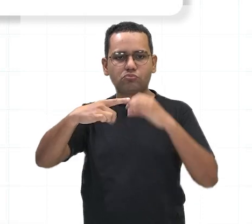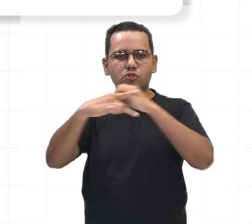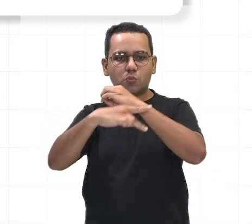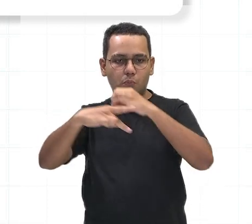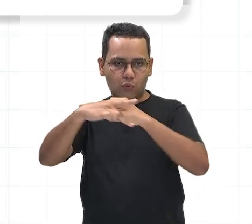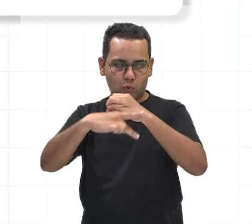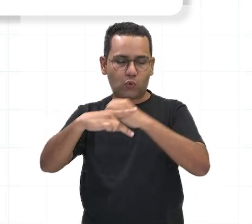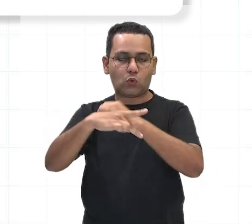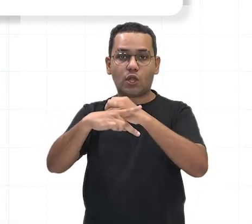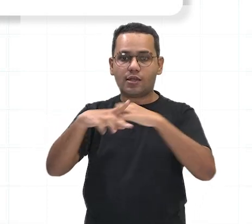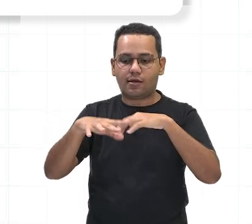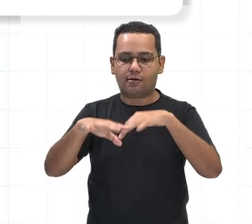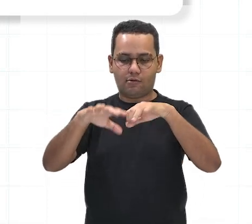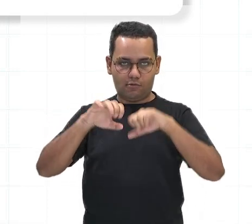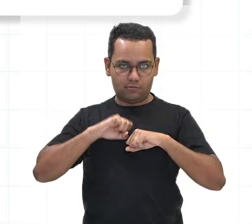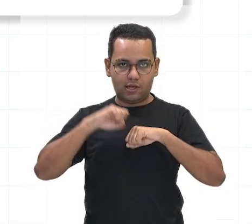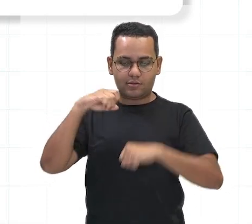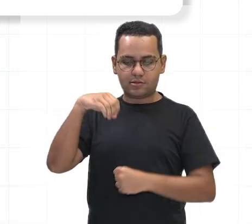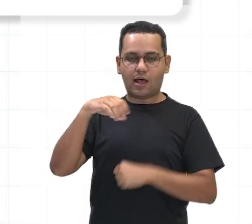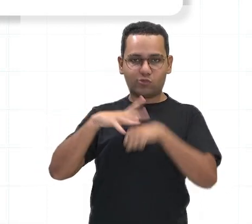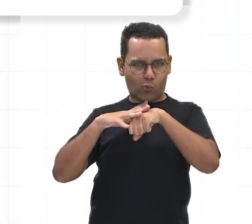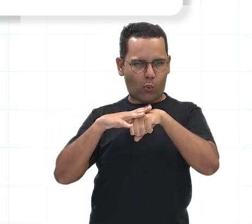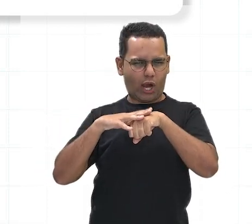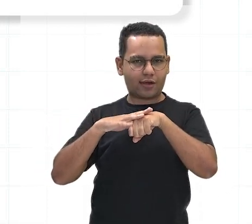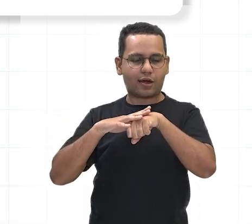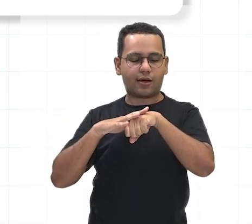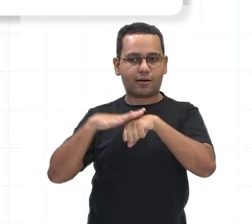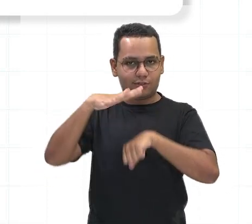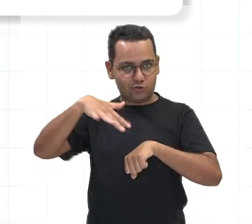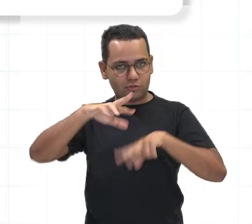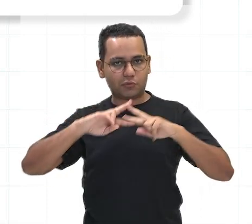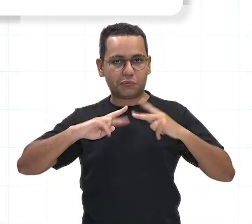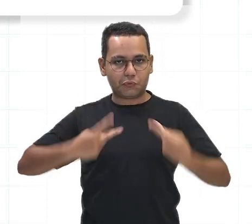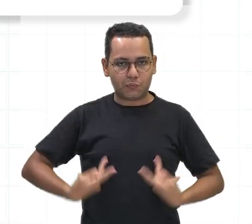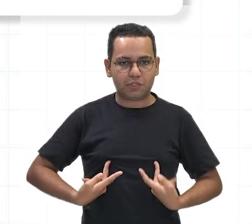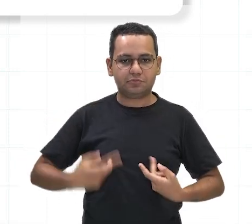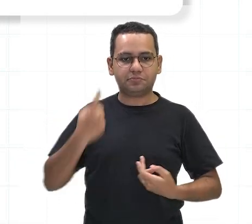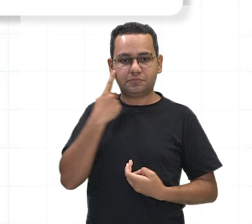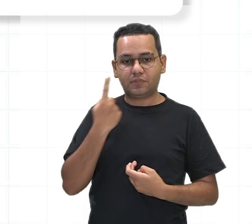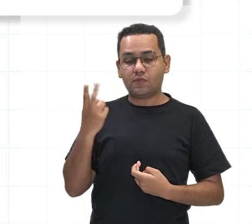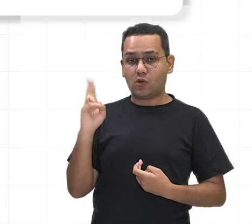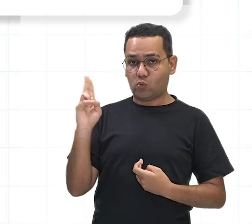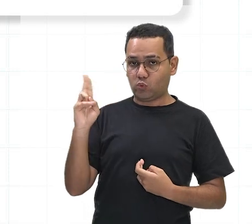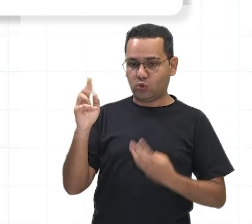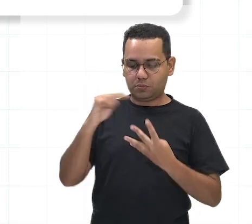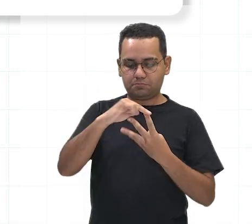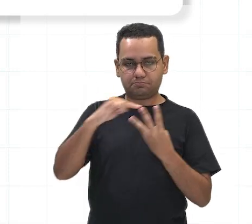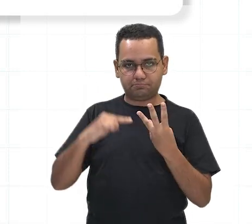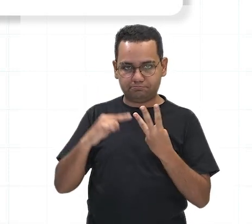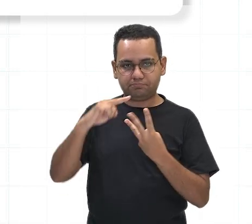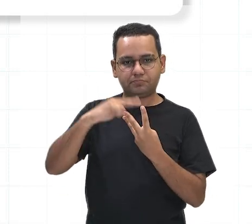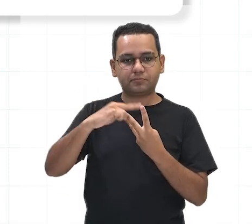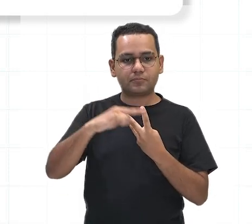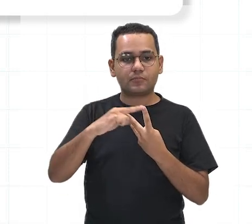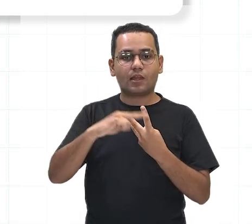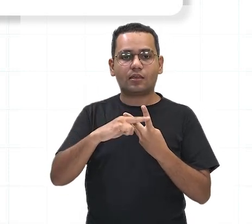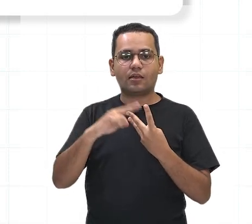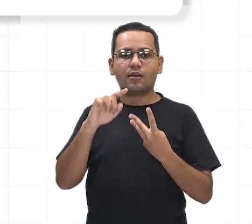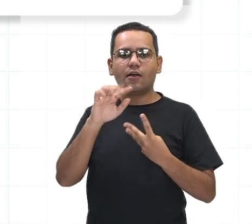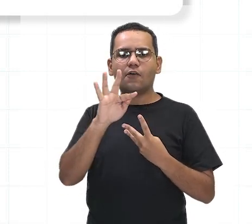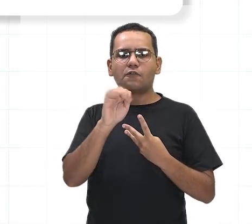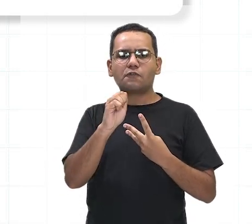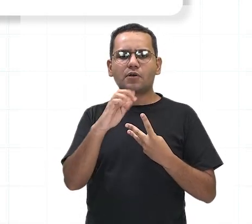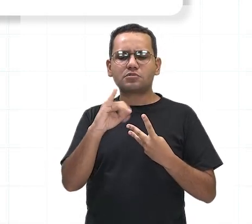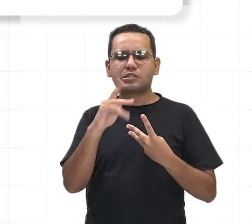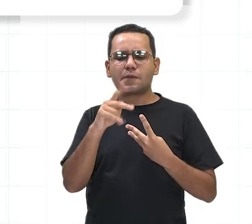protozoário causam malária em humanos. A gente vai ter aí o Plasmodium falciparum, né, que está relacionado aí com a forma mais grave